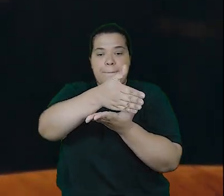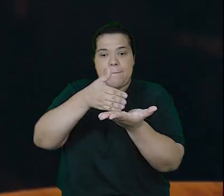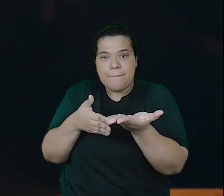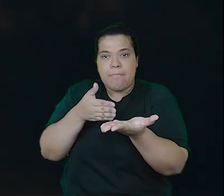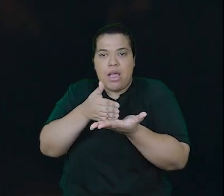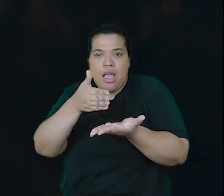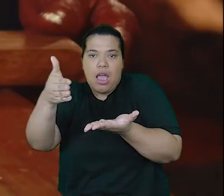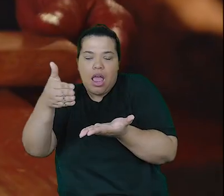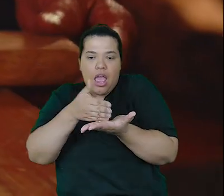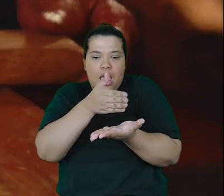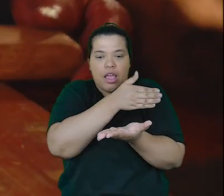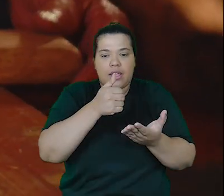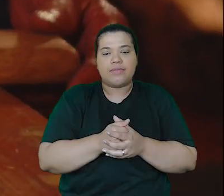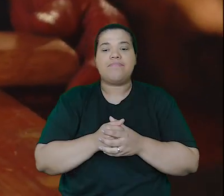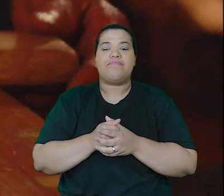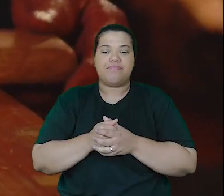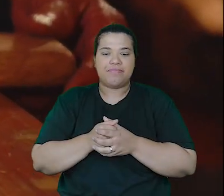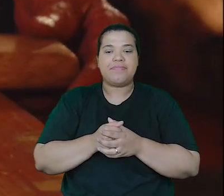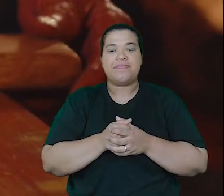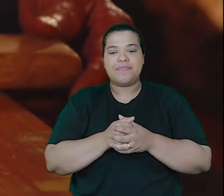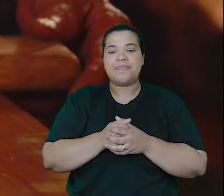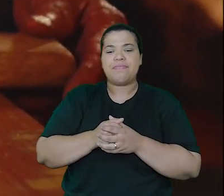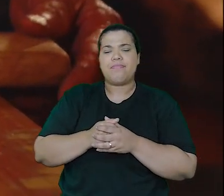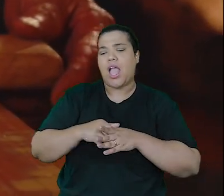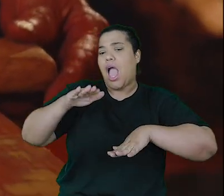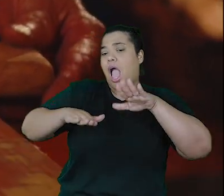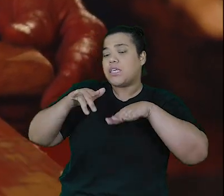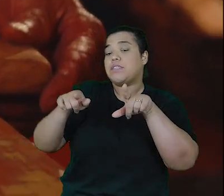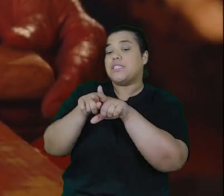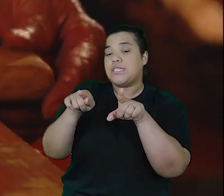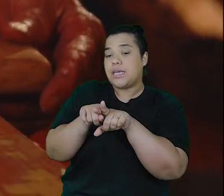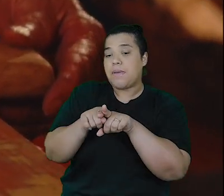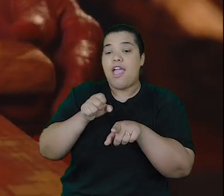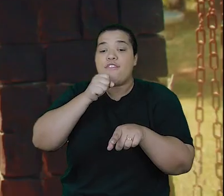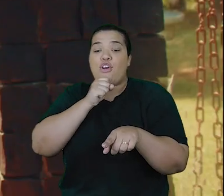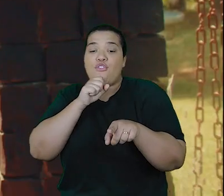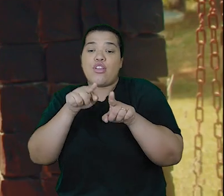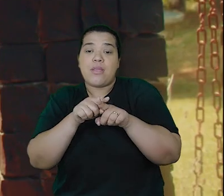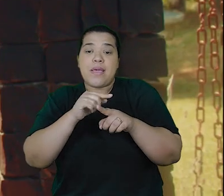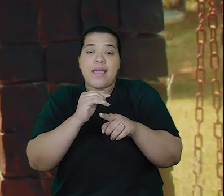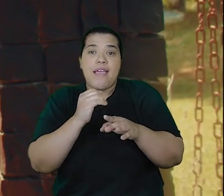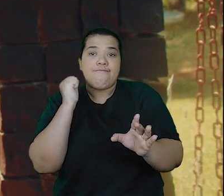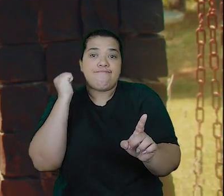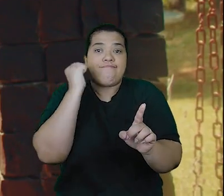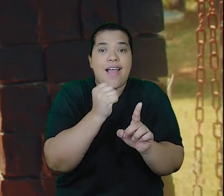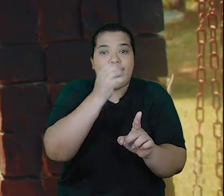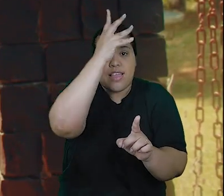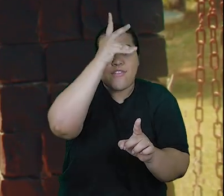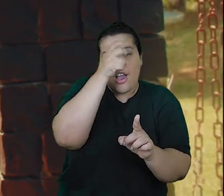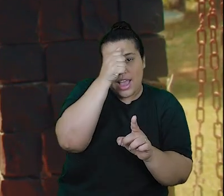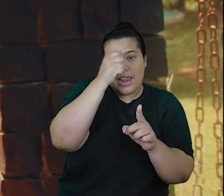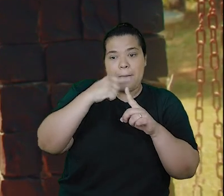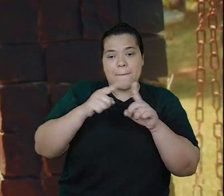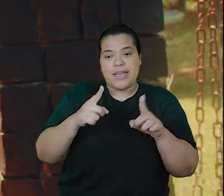metade. Metade um, metade outro. E às vezes a nona matava uma galinha também, mas não dava para ter